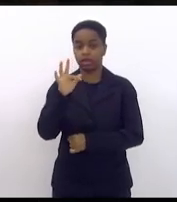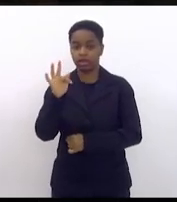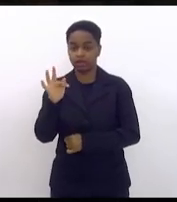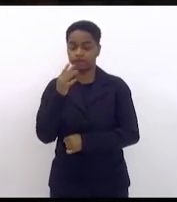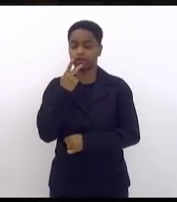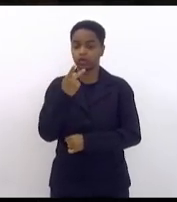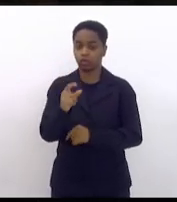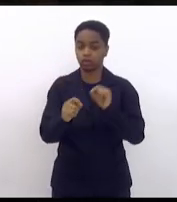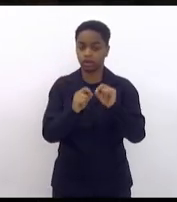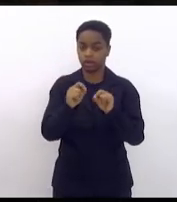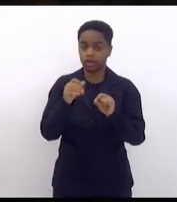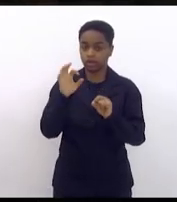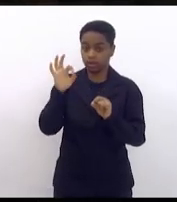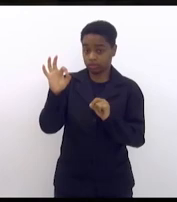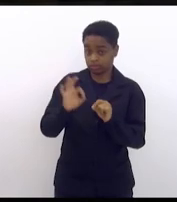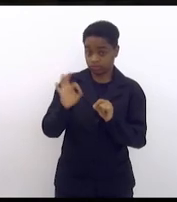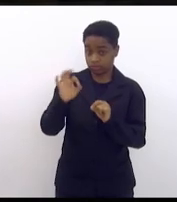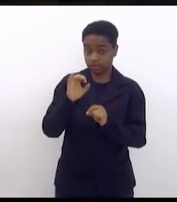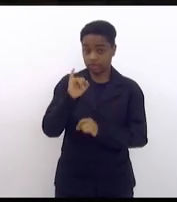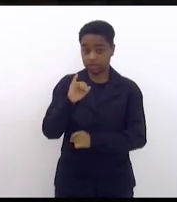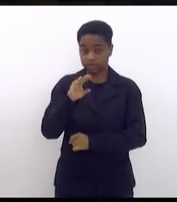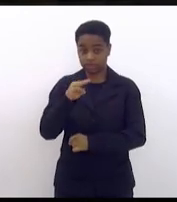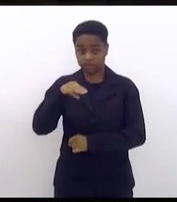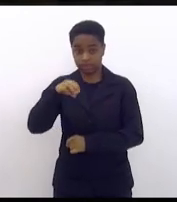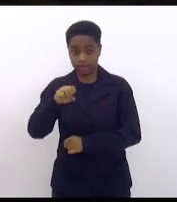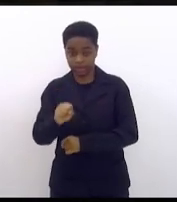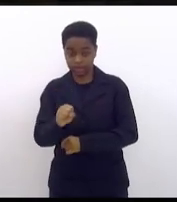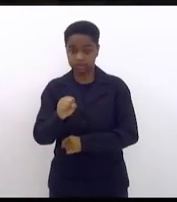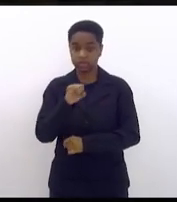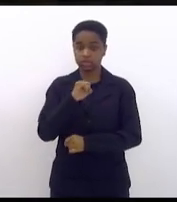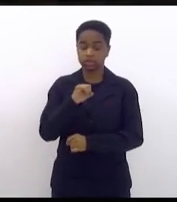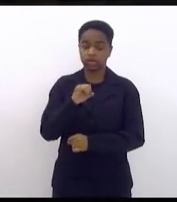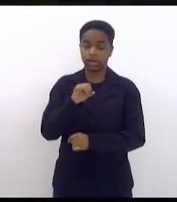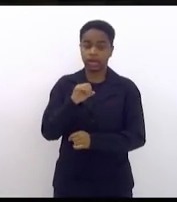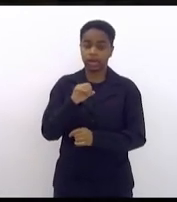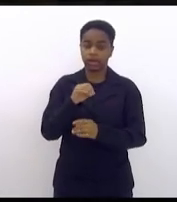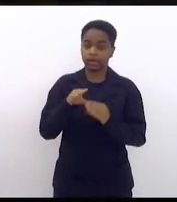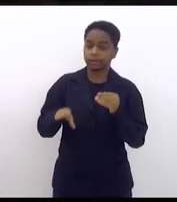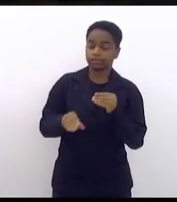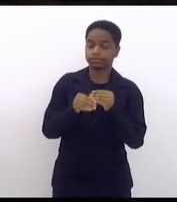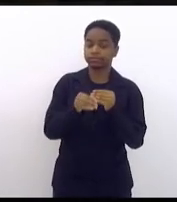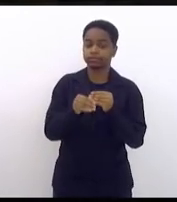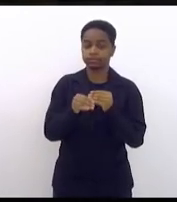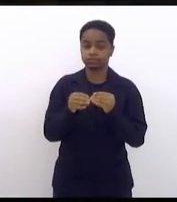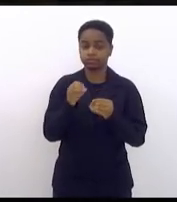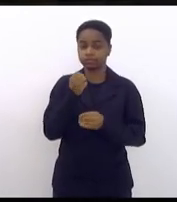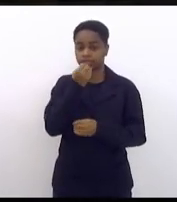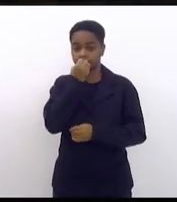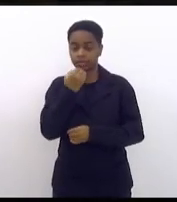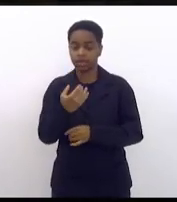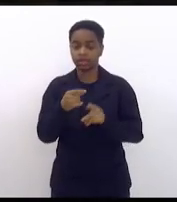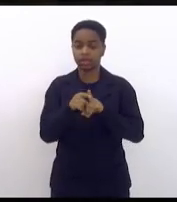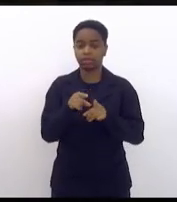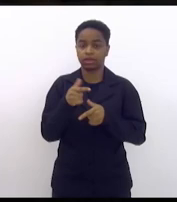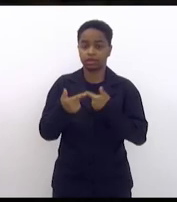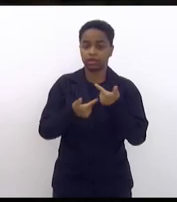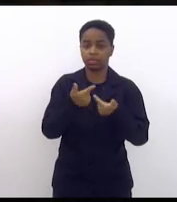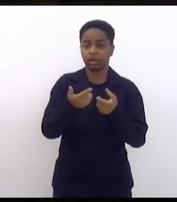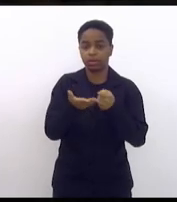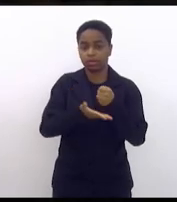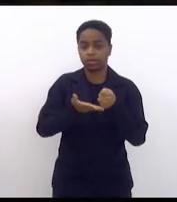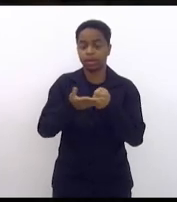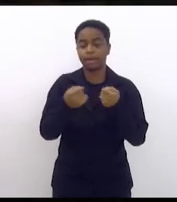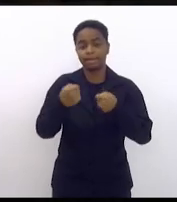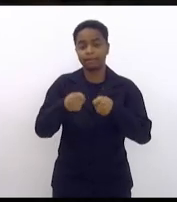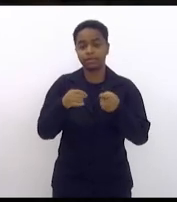alíquotas de ICMS sobre bens e serviços essenciais tinha que ser, no máximo, a alíquota